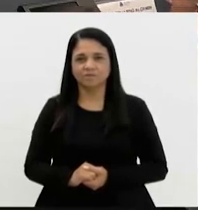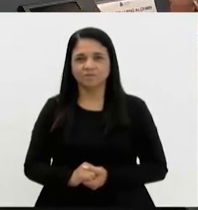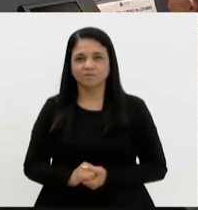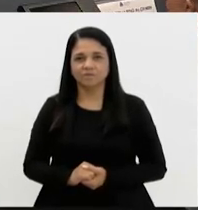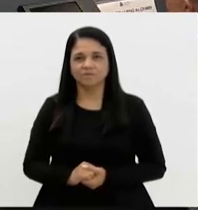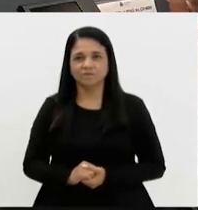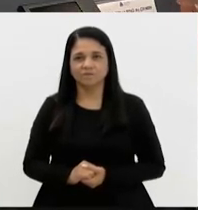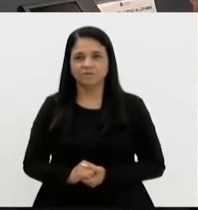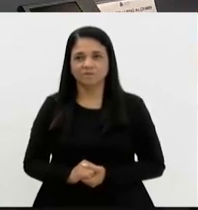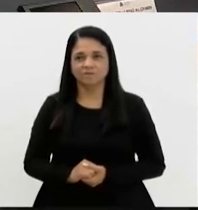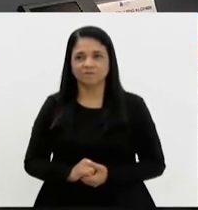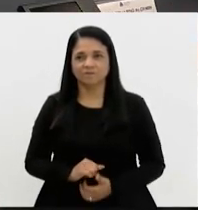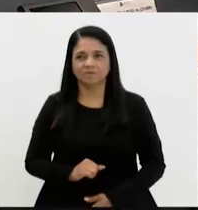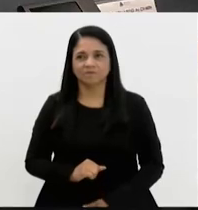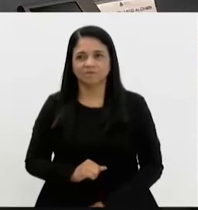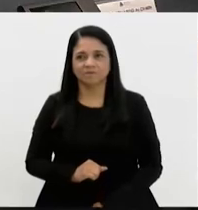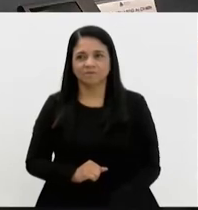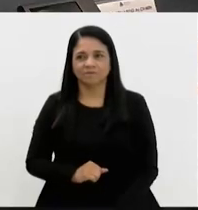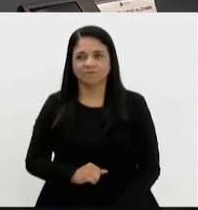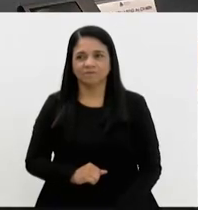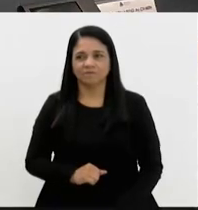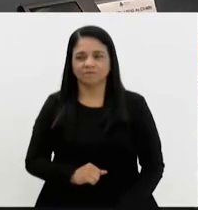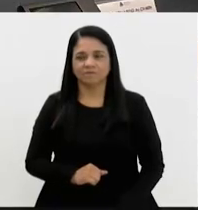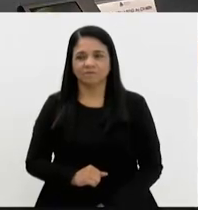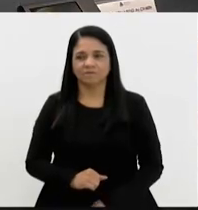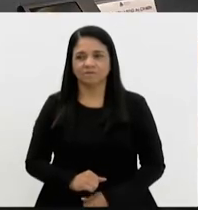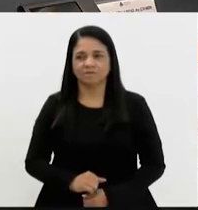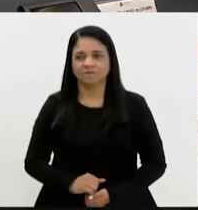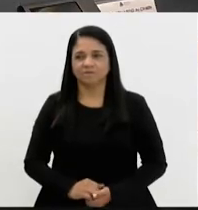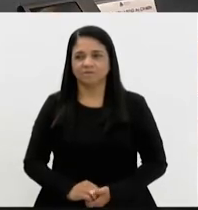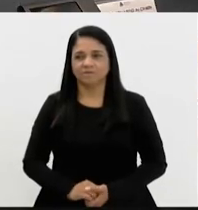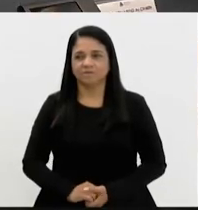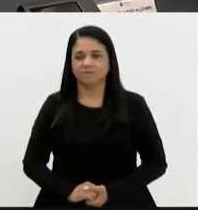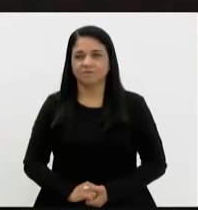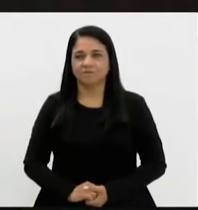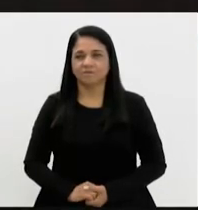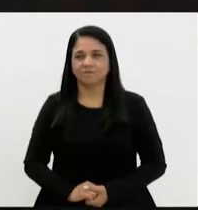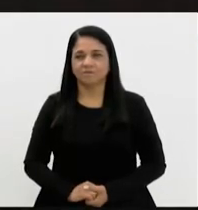obrigado Car amigo